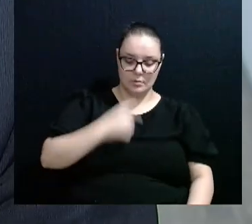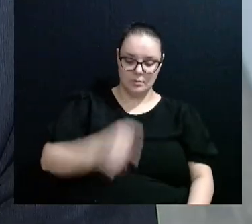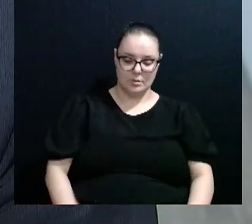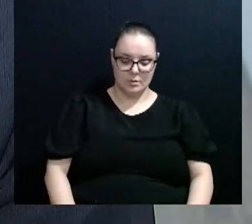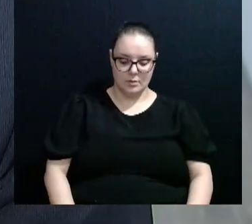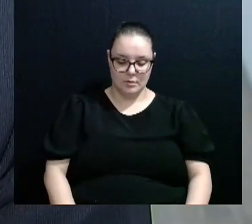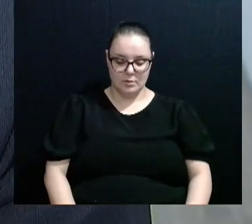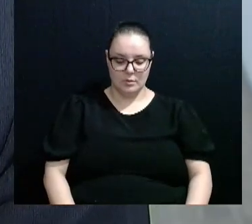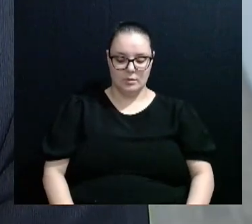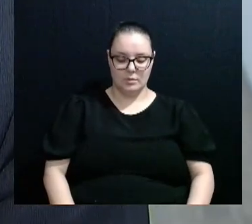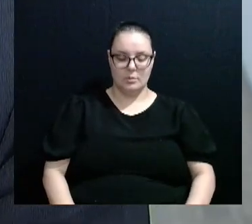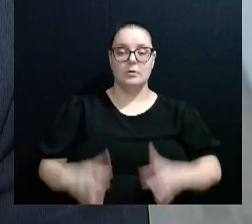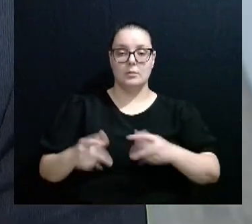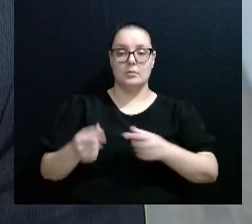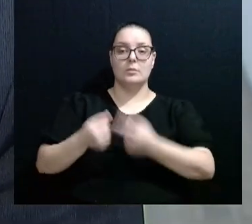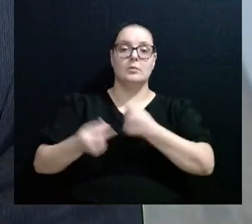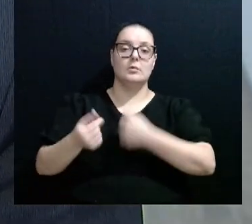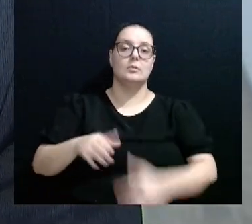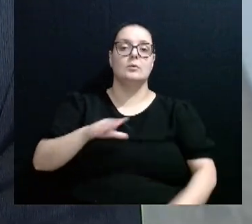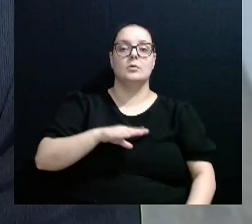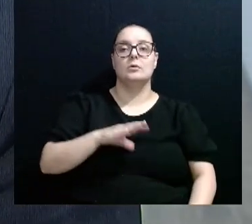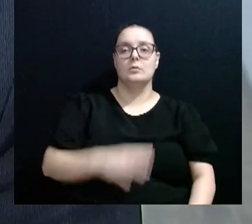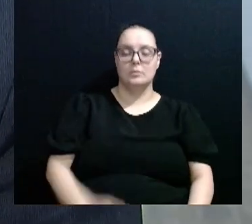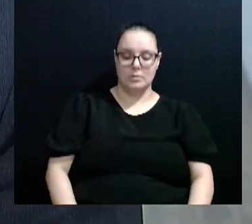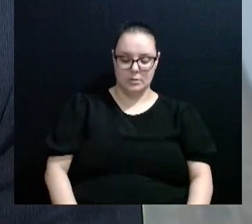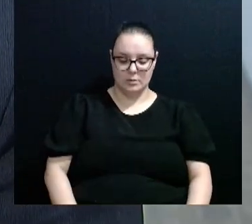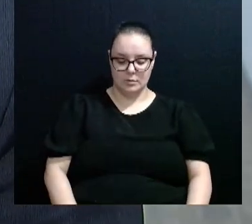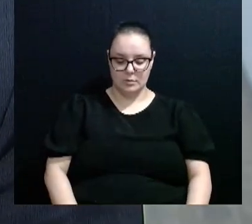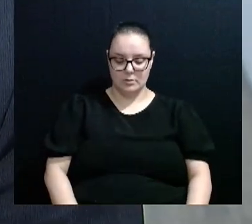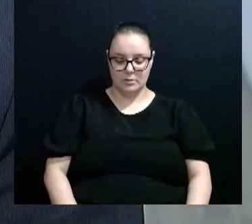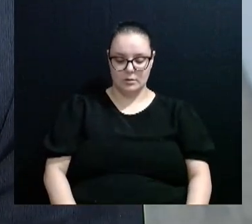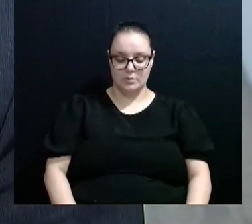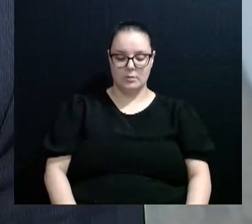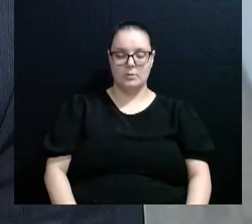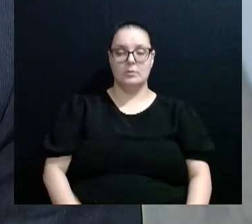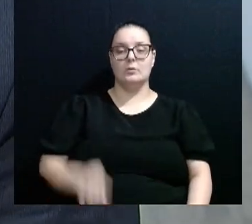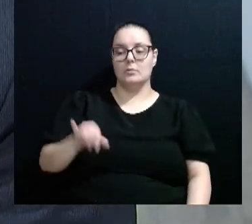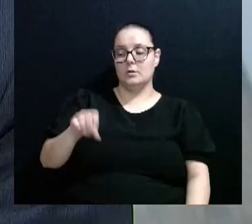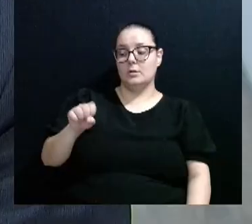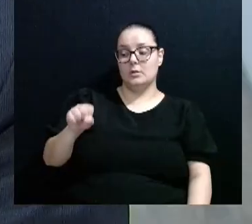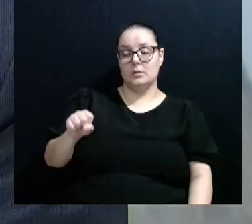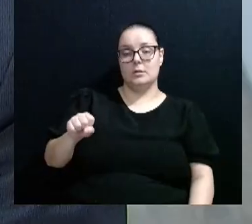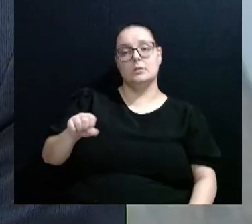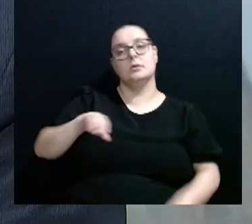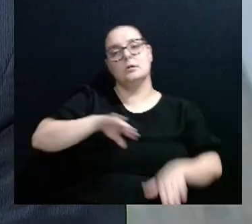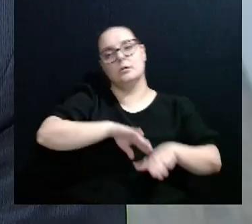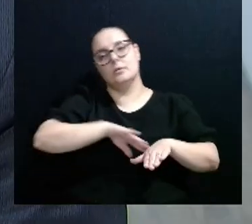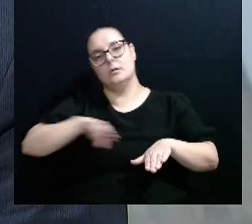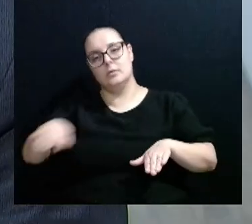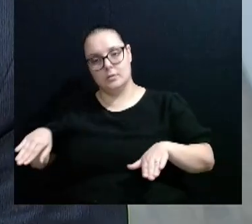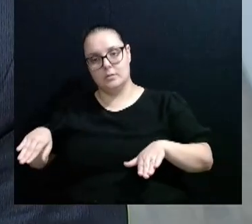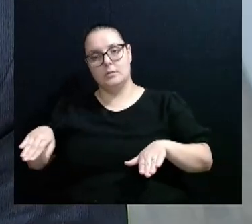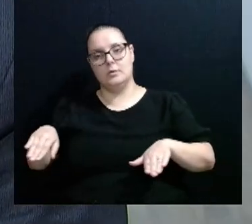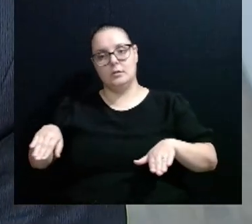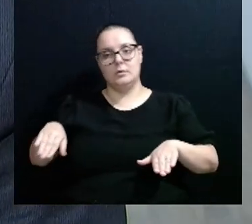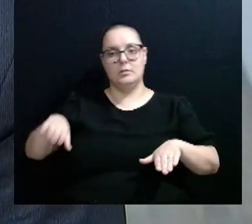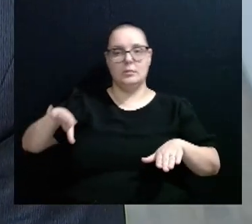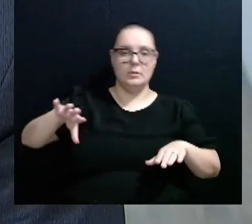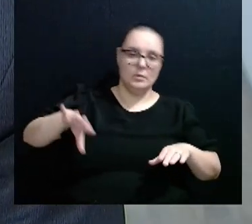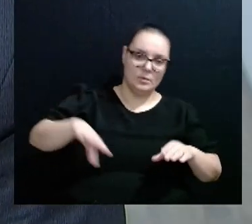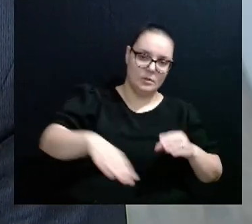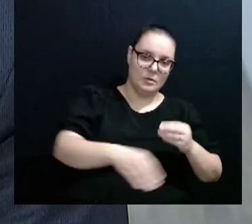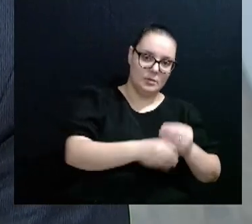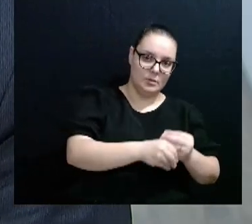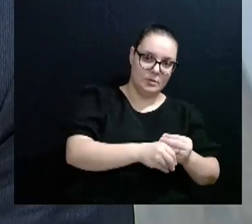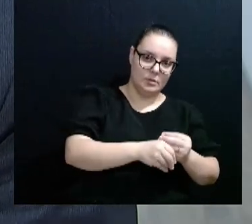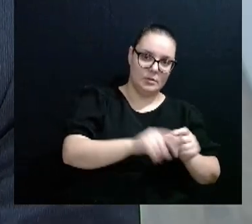às finanças do município, né? Como o ISS deixará de existir e será uma composição junto com o imposto